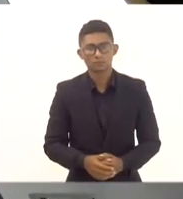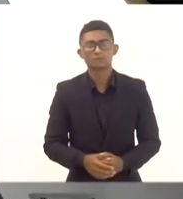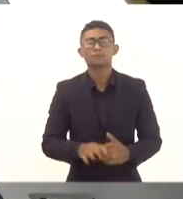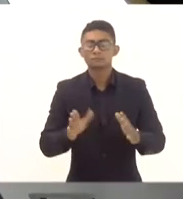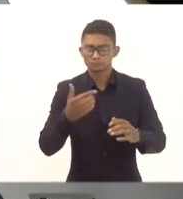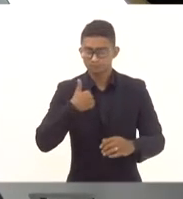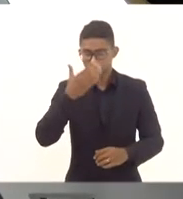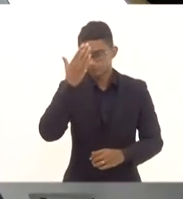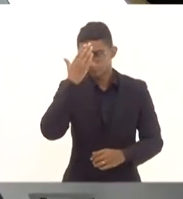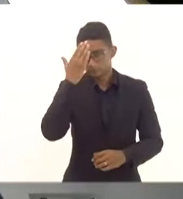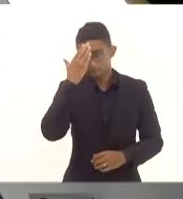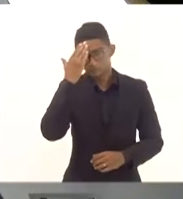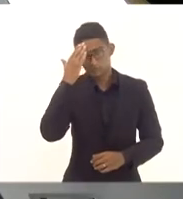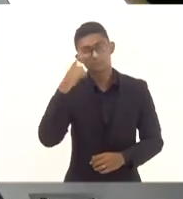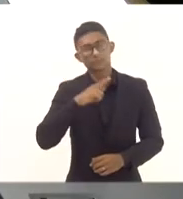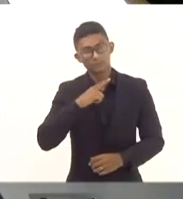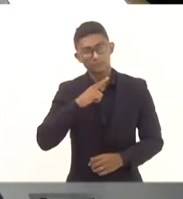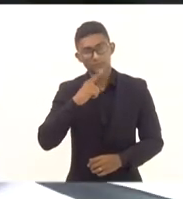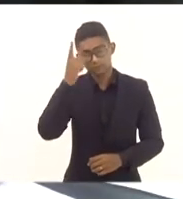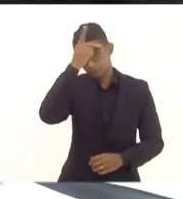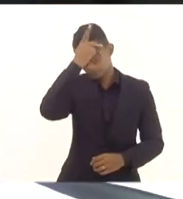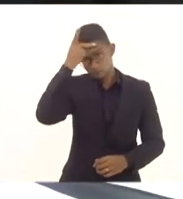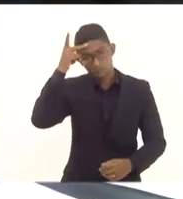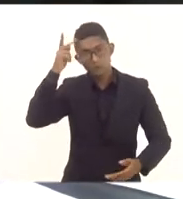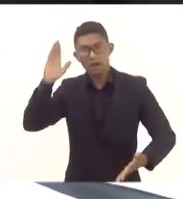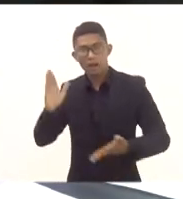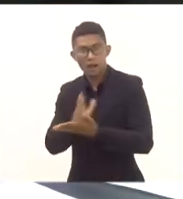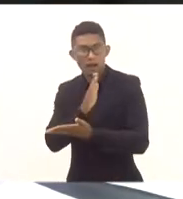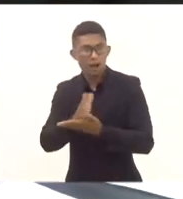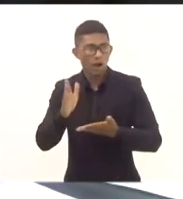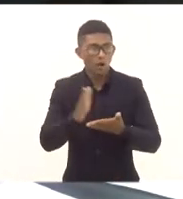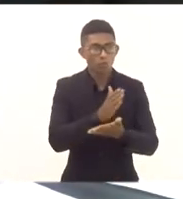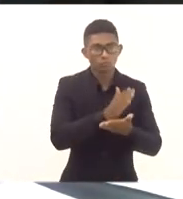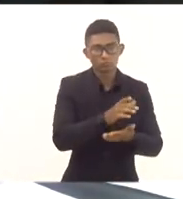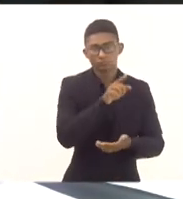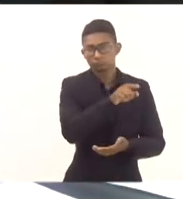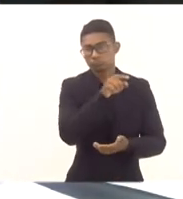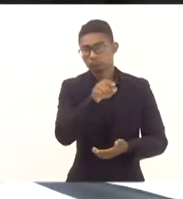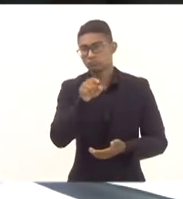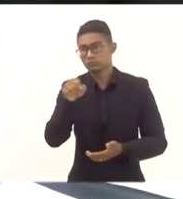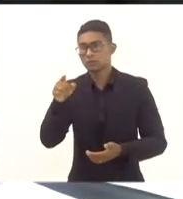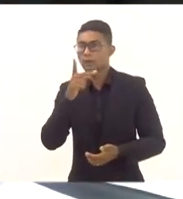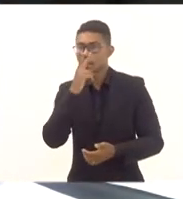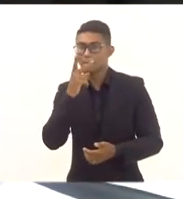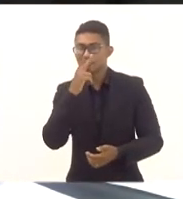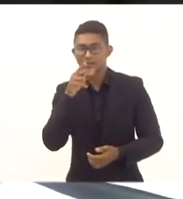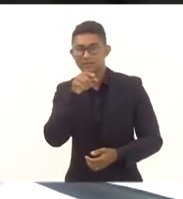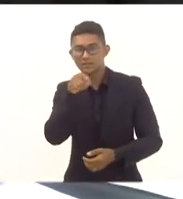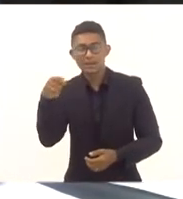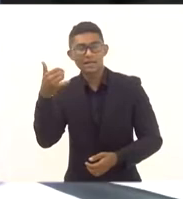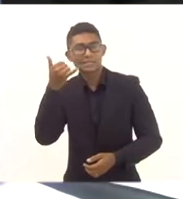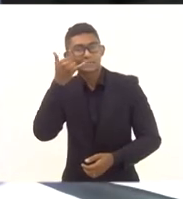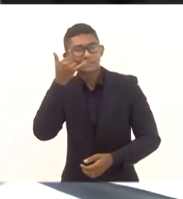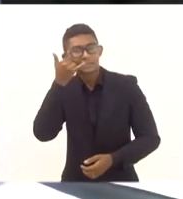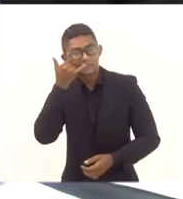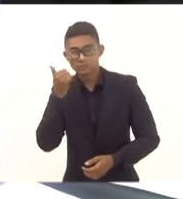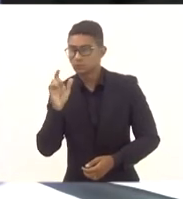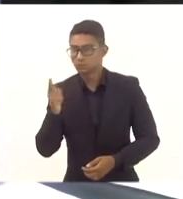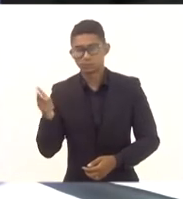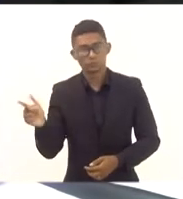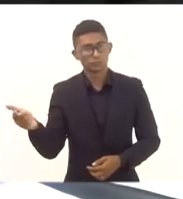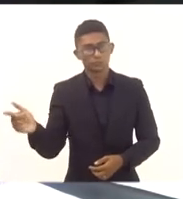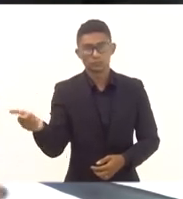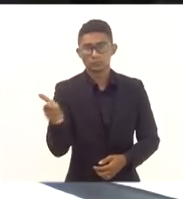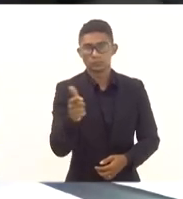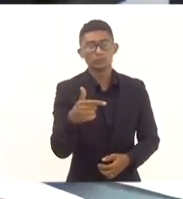existem cidadãos que não possuem sequer esse vínculo para ligar para o call center né E